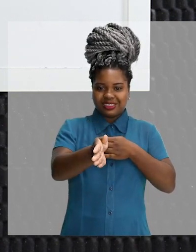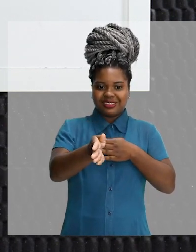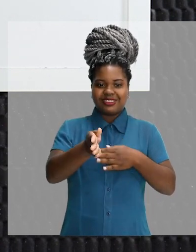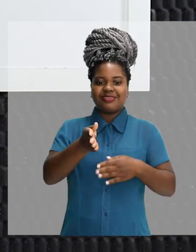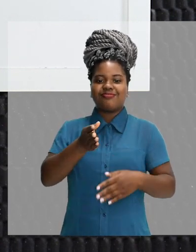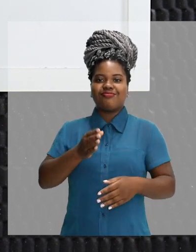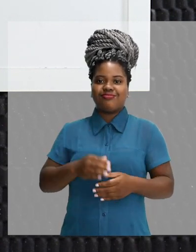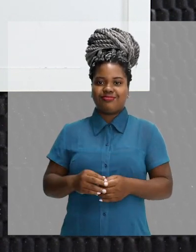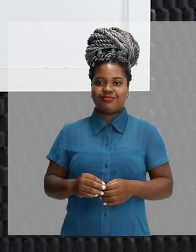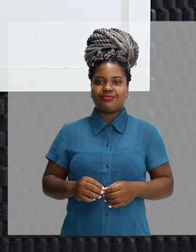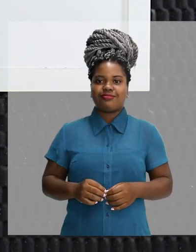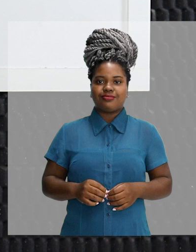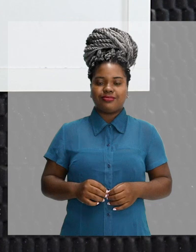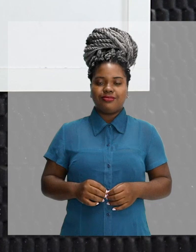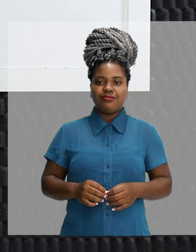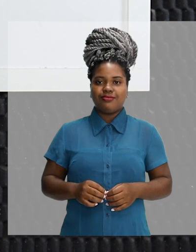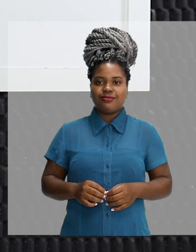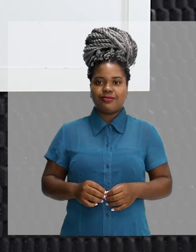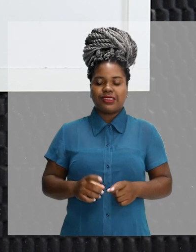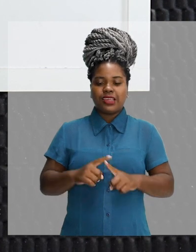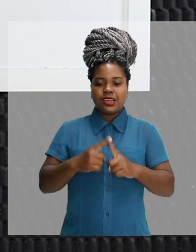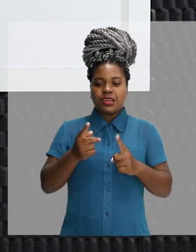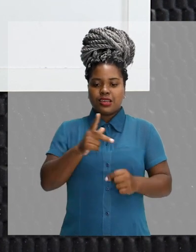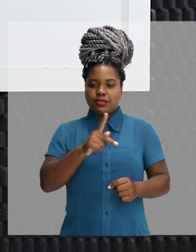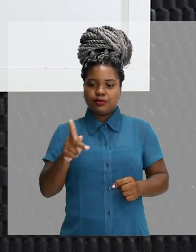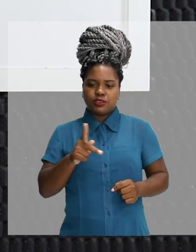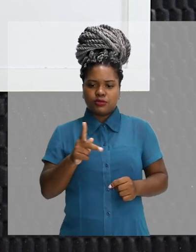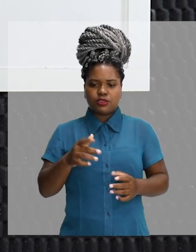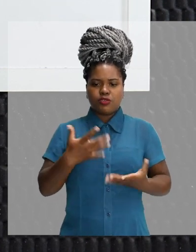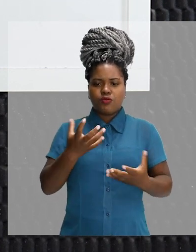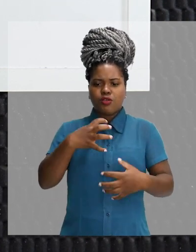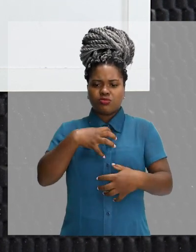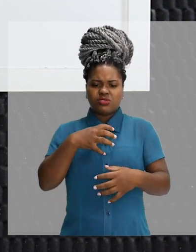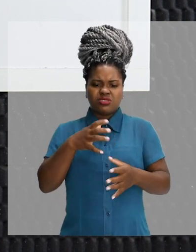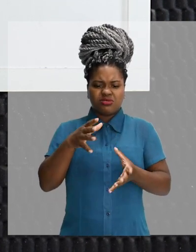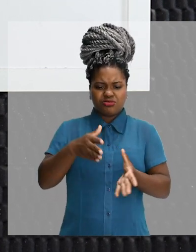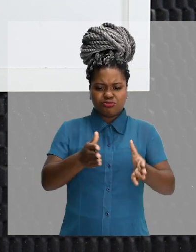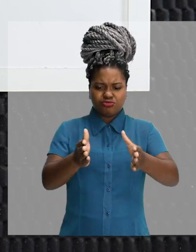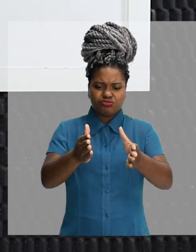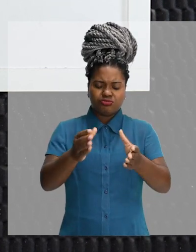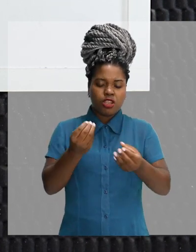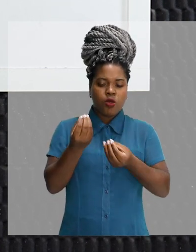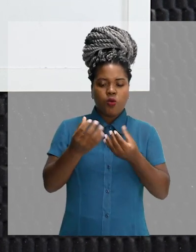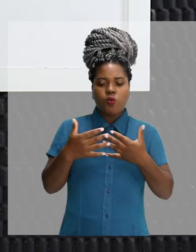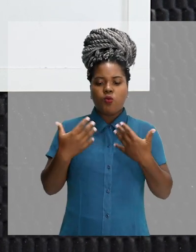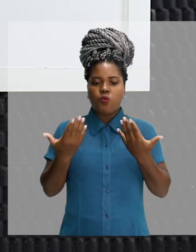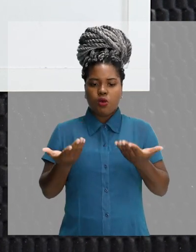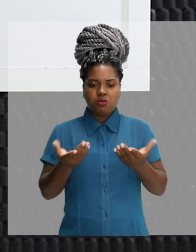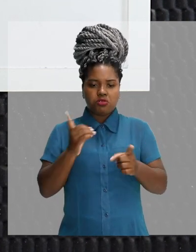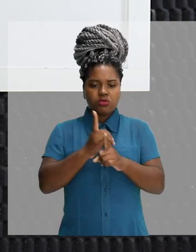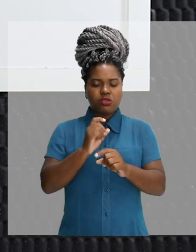ok? Mas alguém pode dizer, professor, mas no sentido da trajetória nós teremos